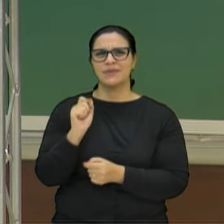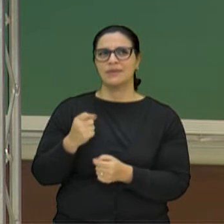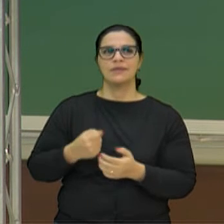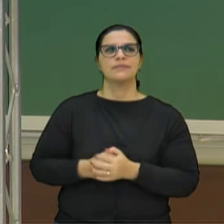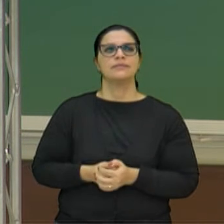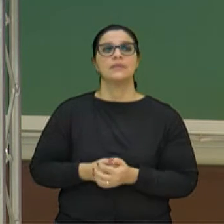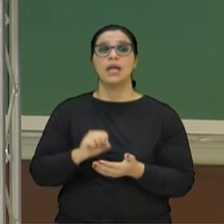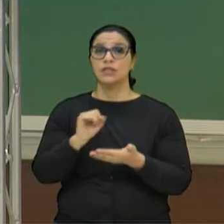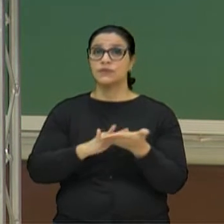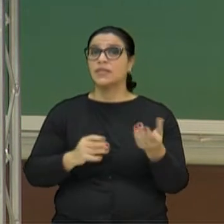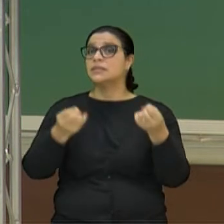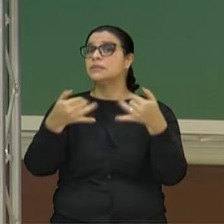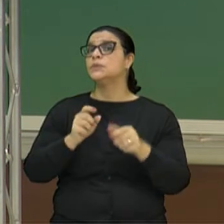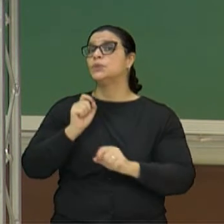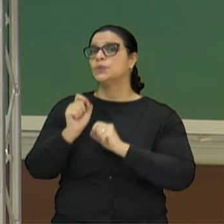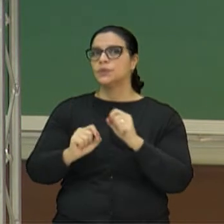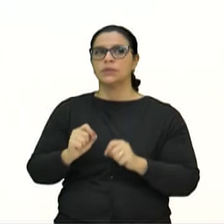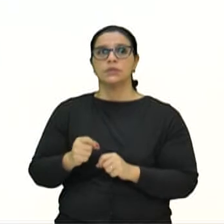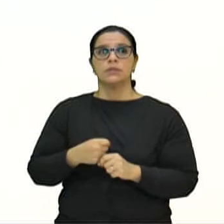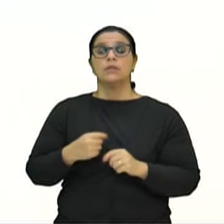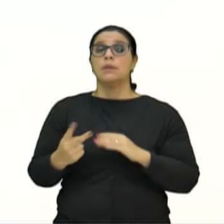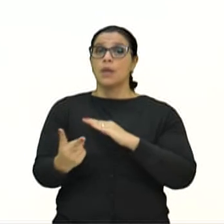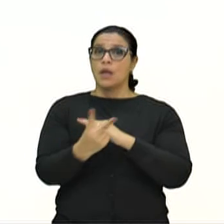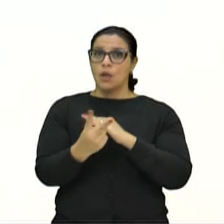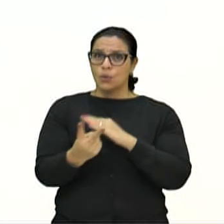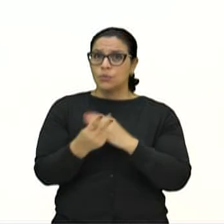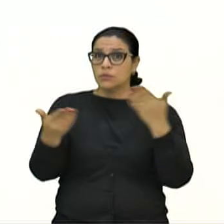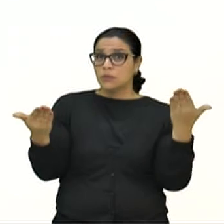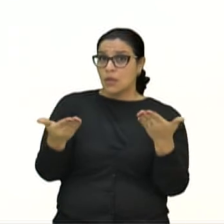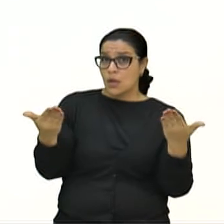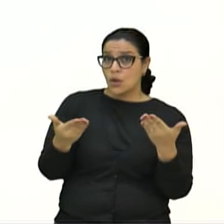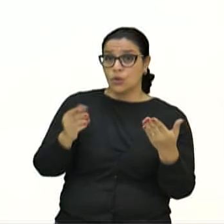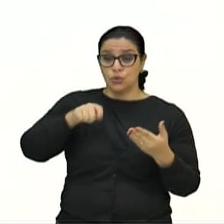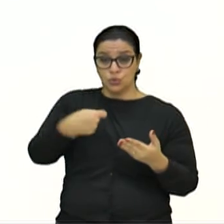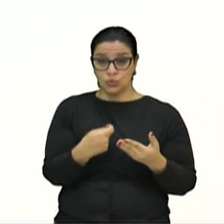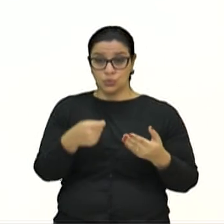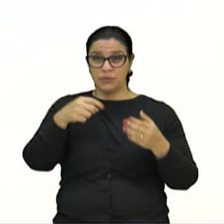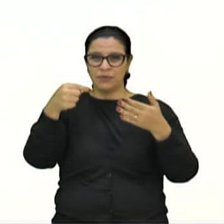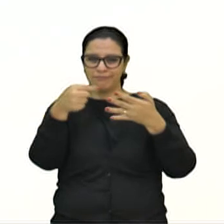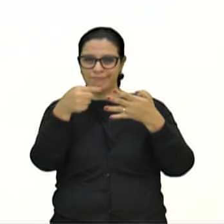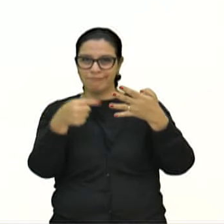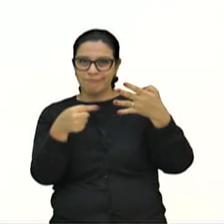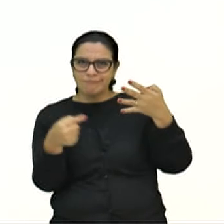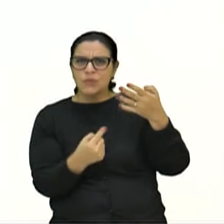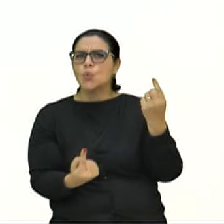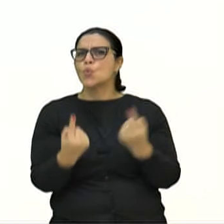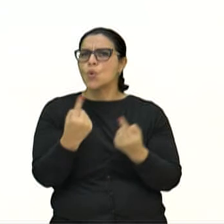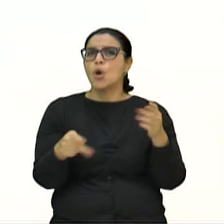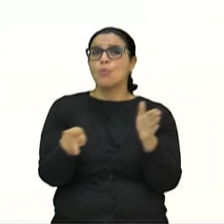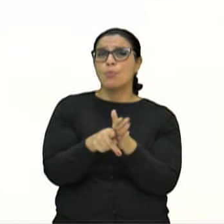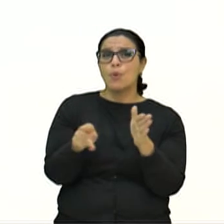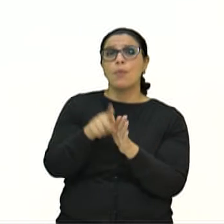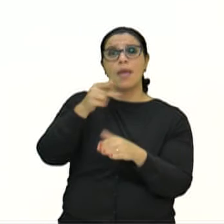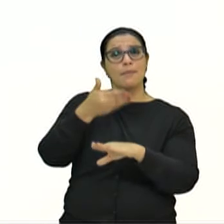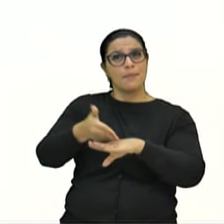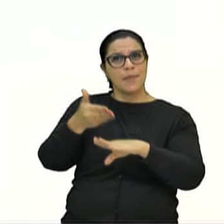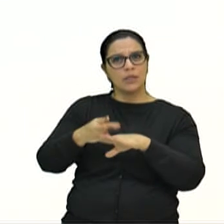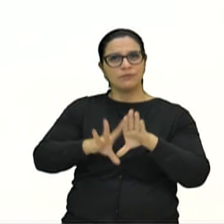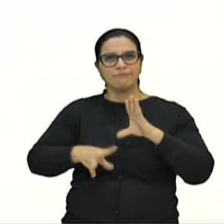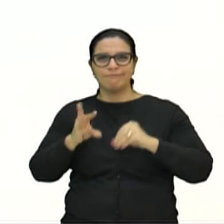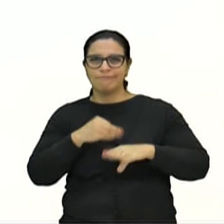de hoje. A atividade é o seguinte: dos benefícios citados abaixo, quais são proporcionados pela prática